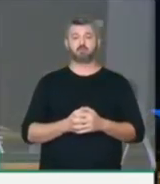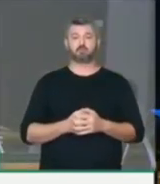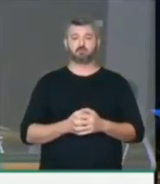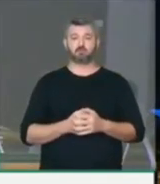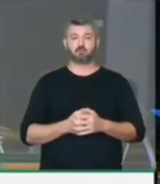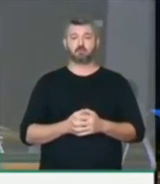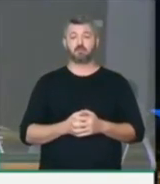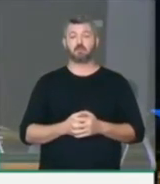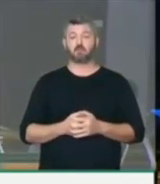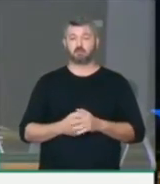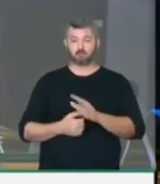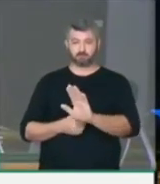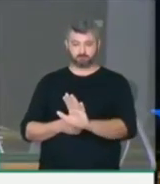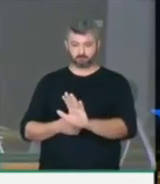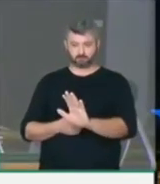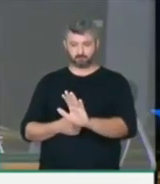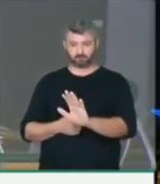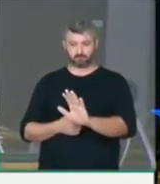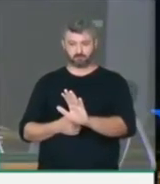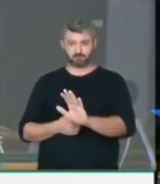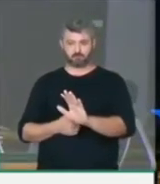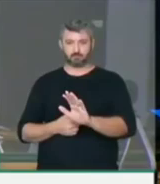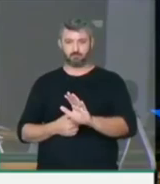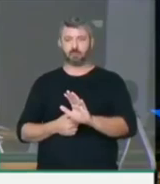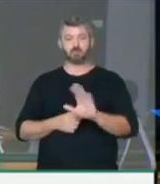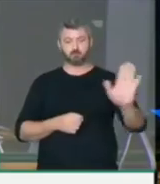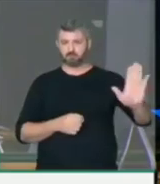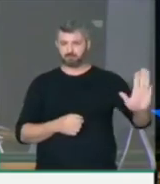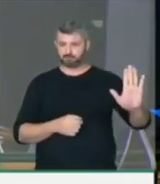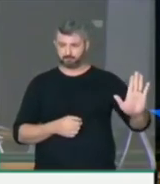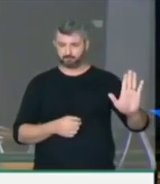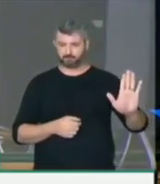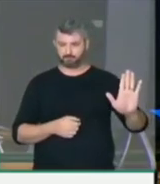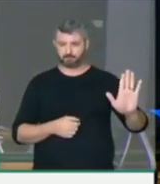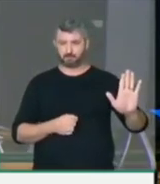ordem, Vossa Excelência. Presidente, nós temos um procedimento. Um minuto só, deputado Hugo. A questão de ordem.